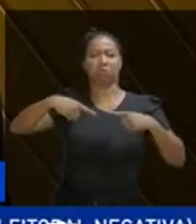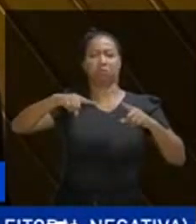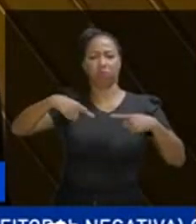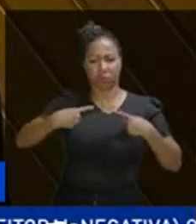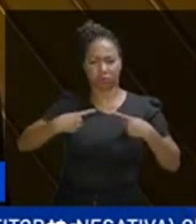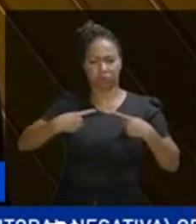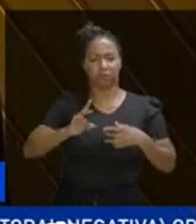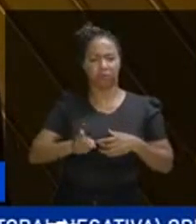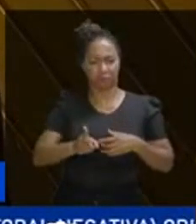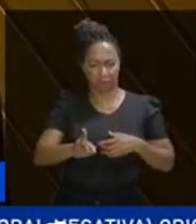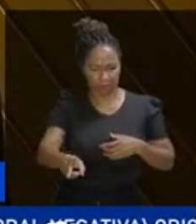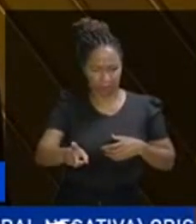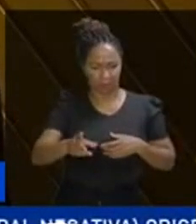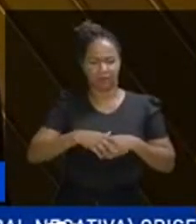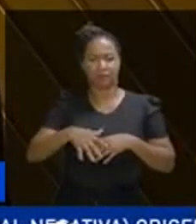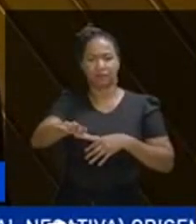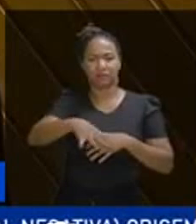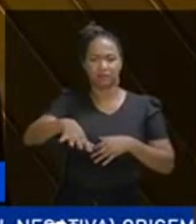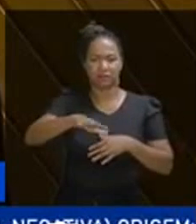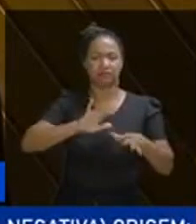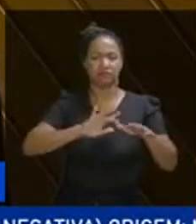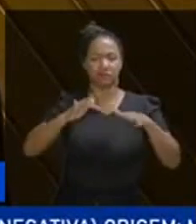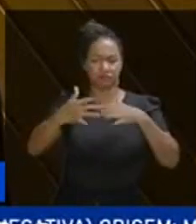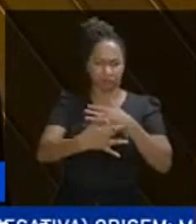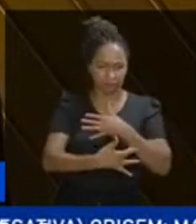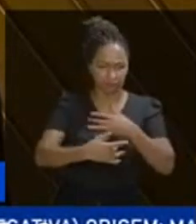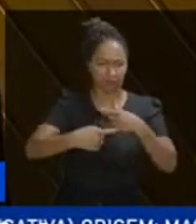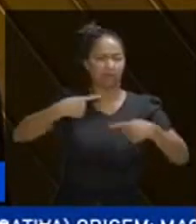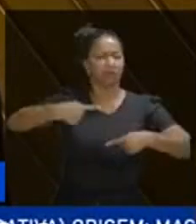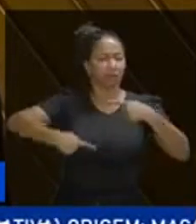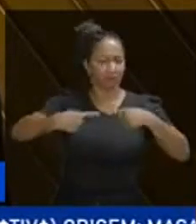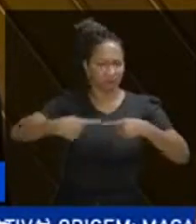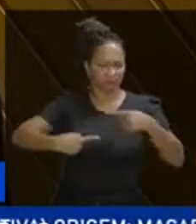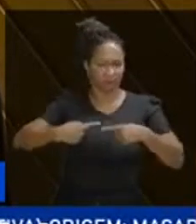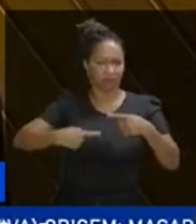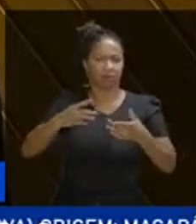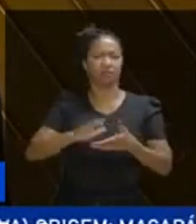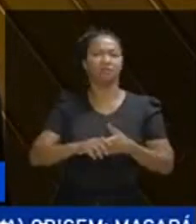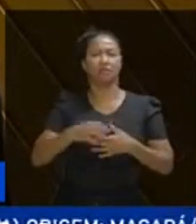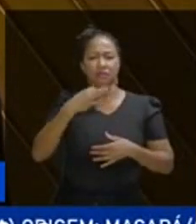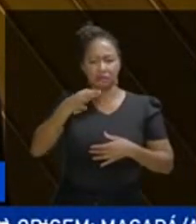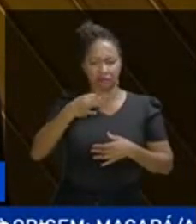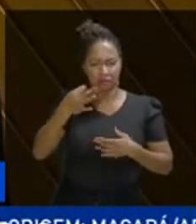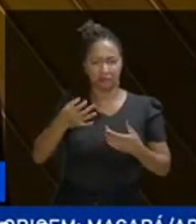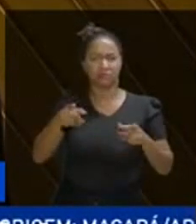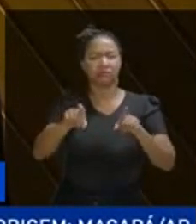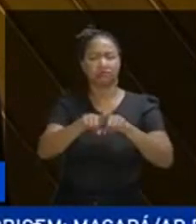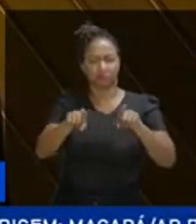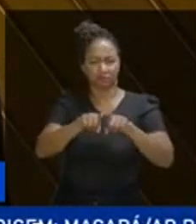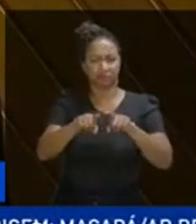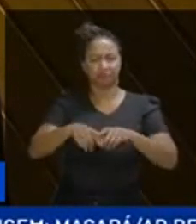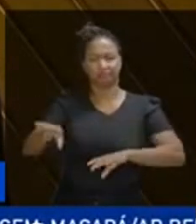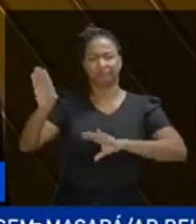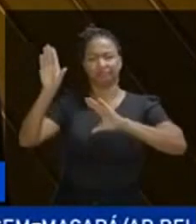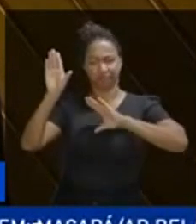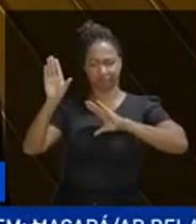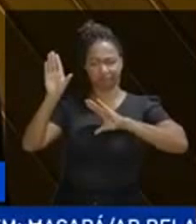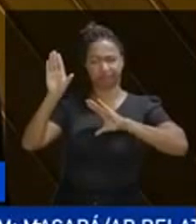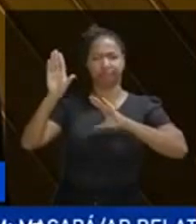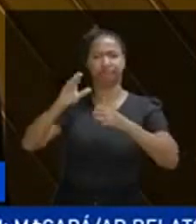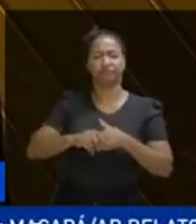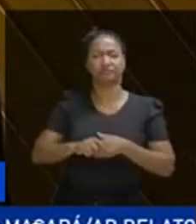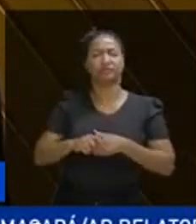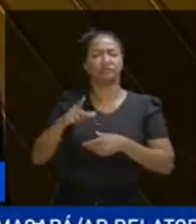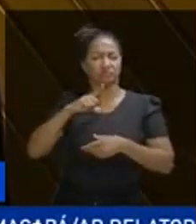na mesma rede social, dentro do ambiente político, rebater as críticas, inclusive contestando a alegação de que o candidato da